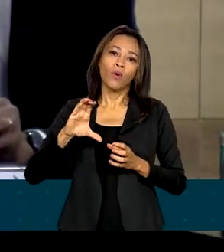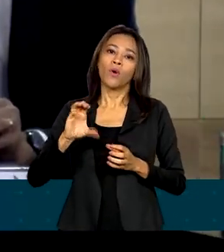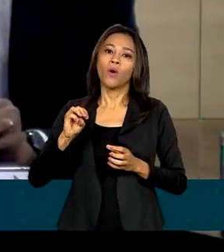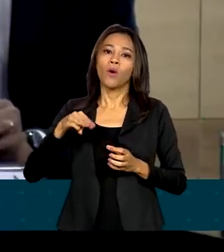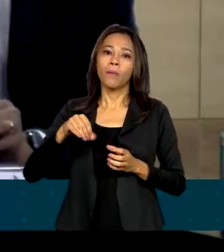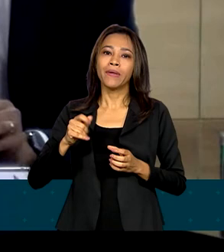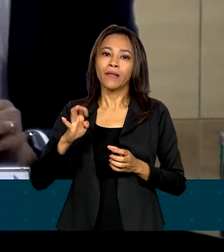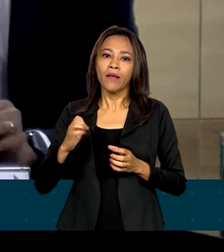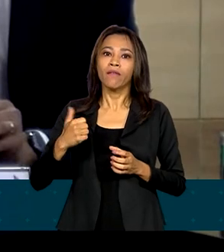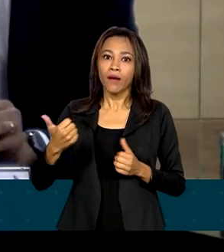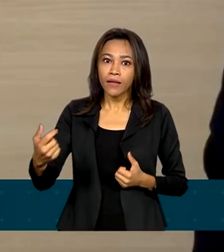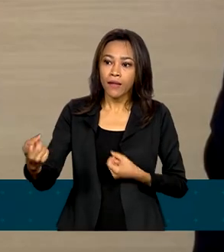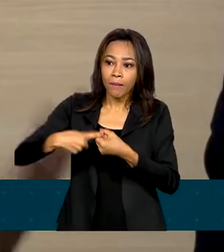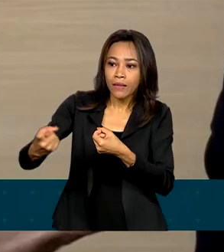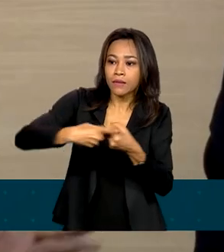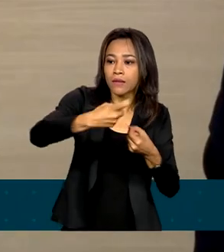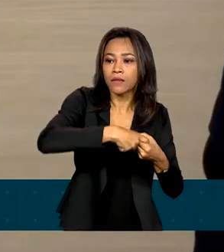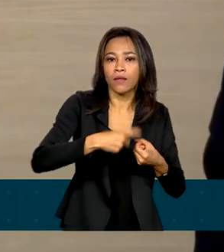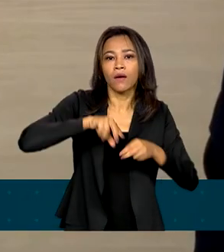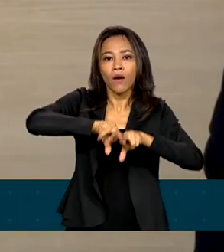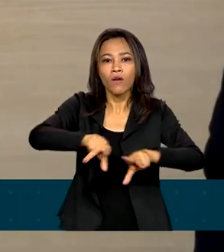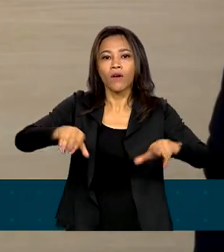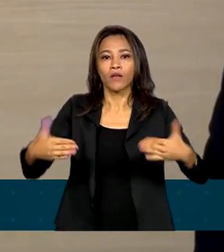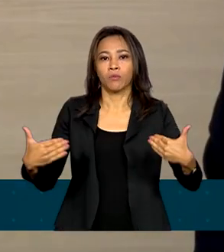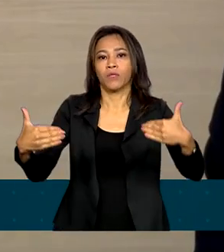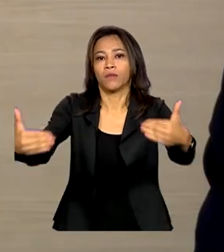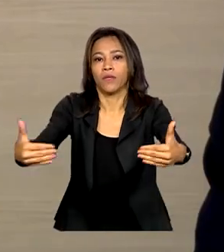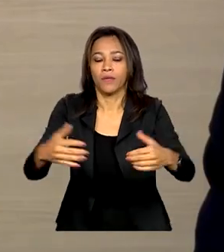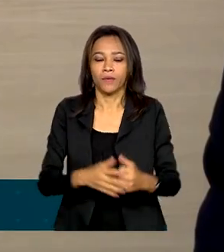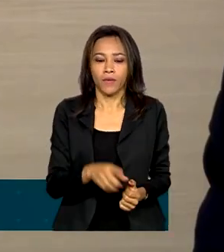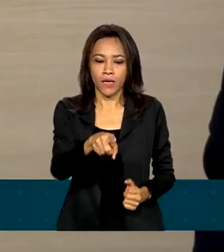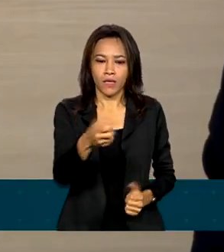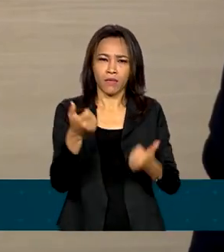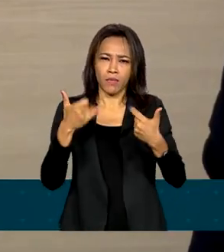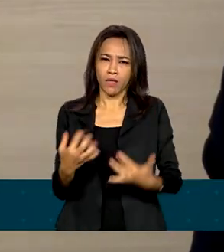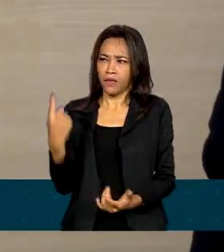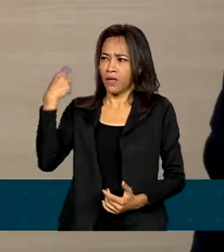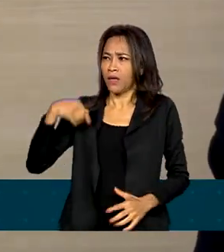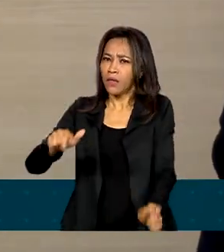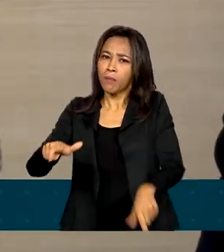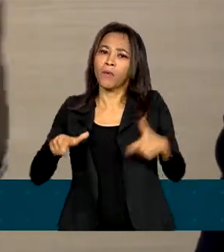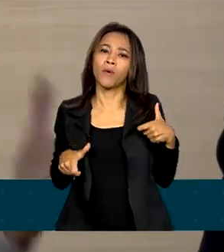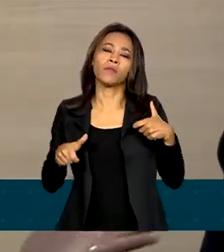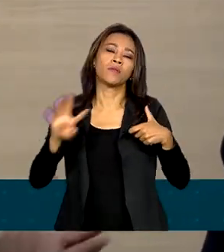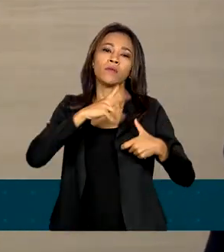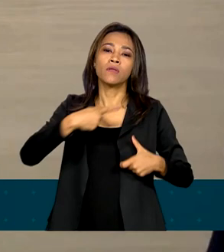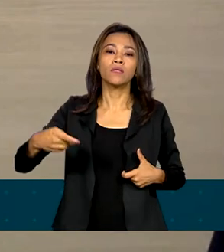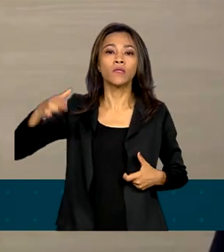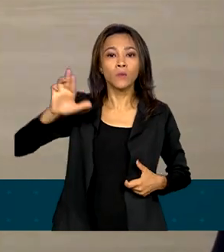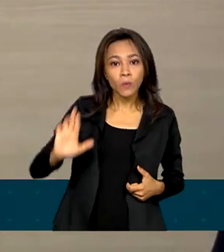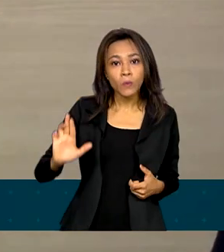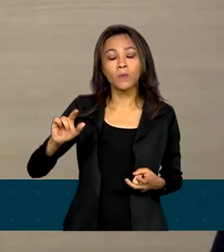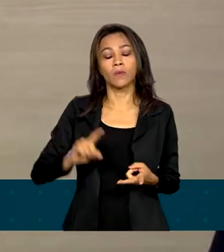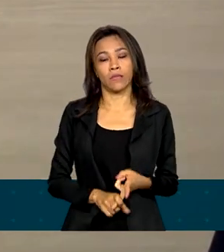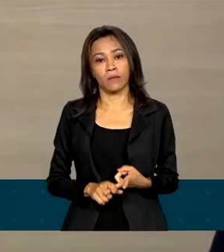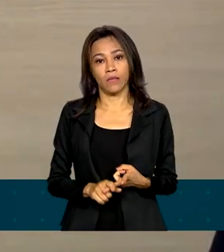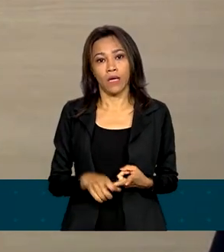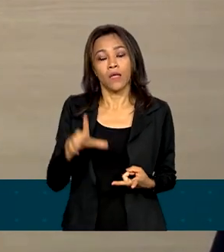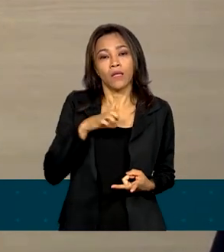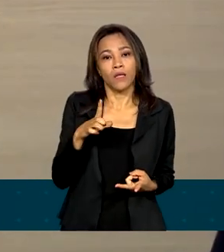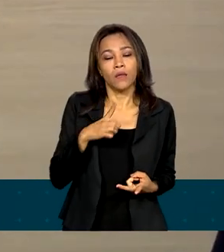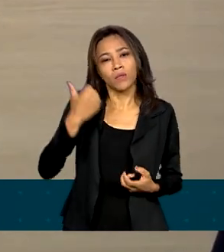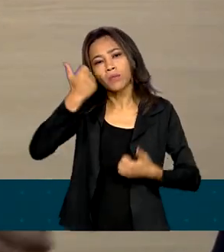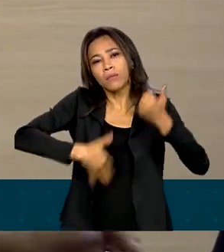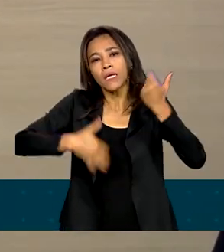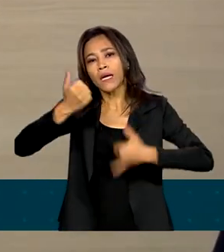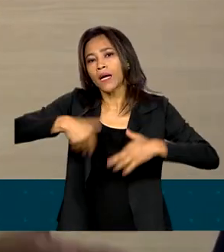o da igualdade racial. Desde o discurso de posse do presidente Lula, desde todas as nossas posses também, a gente tem falado muito